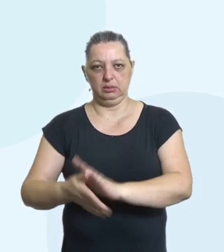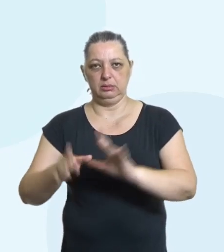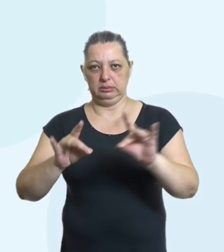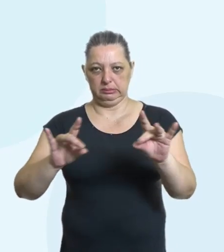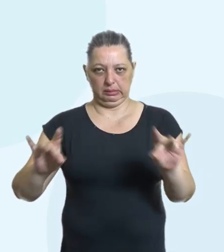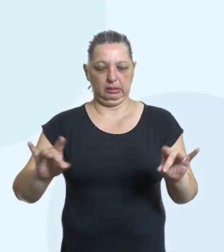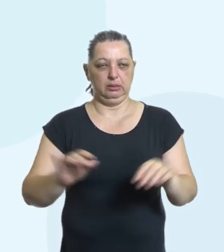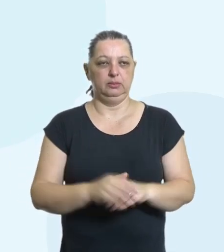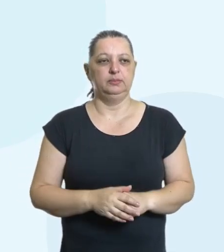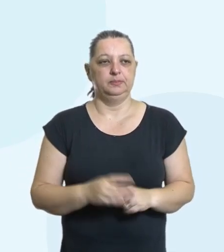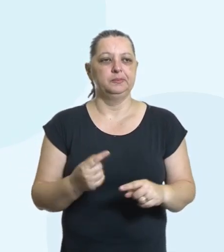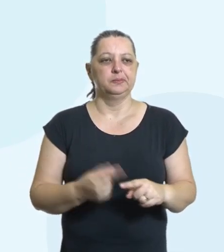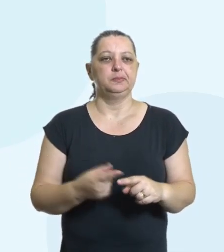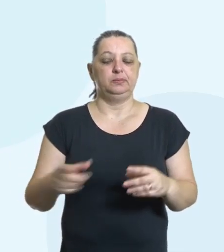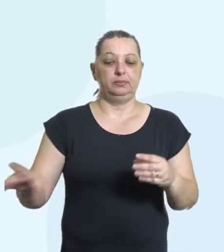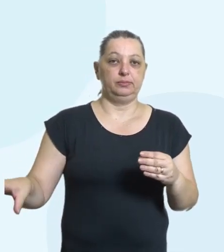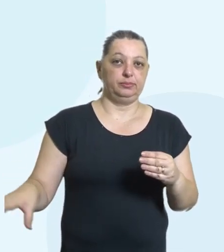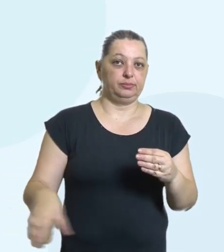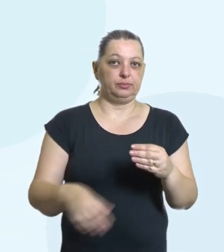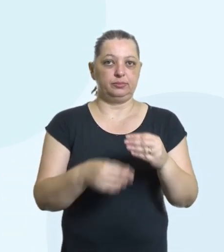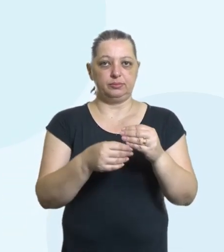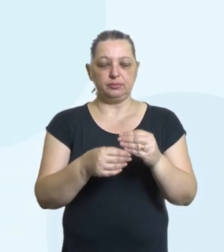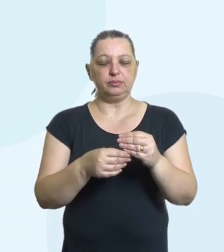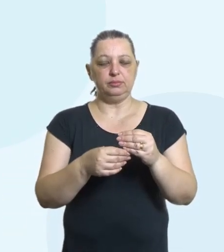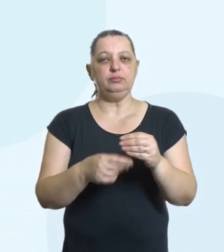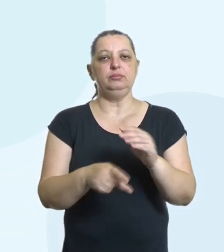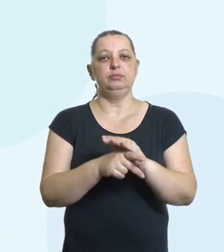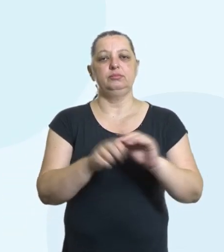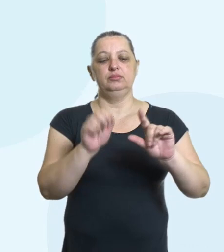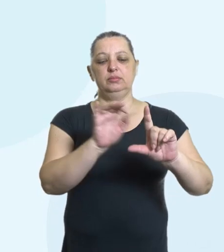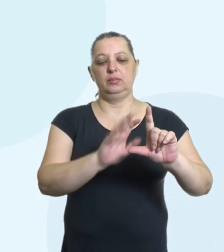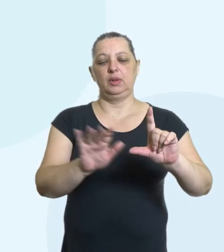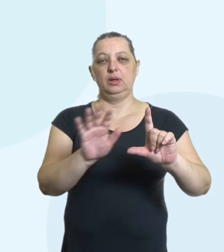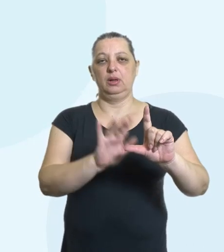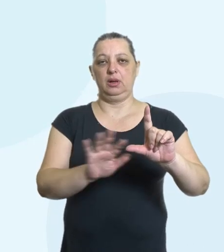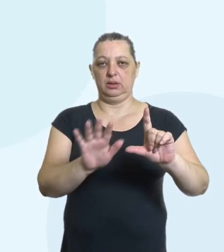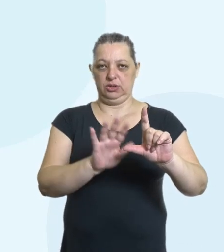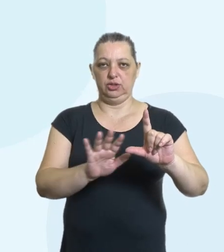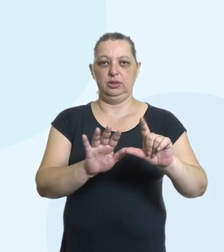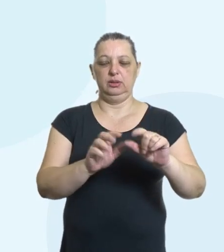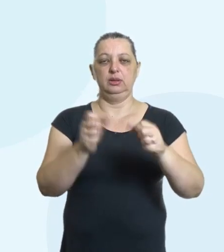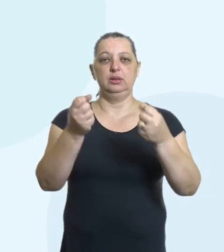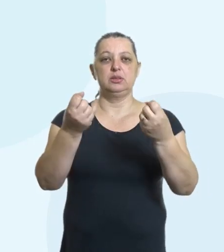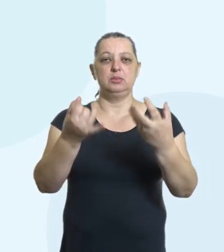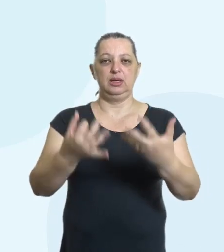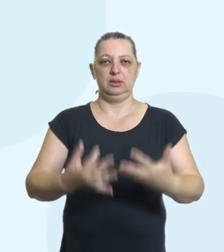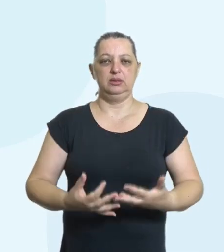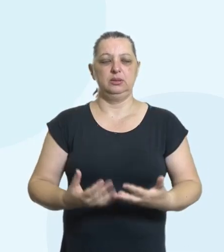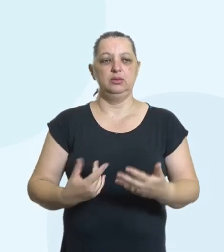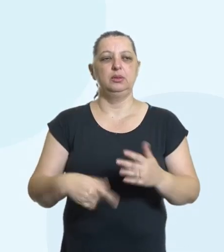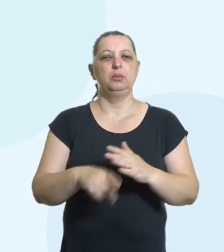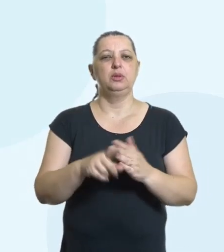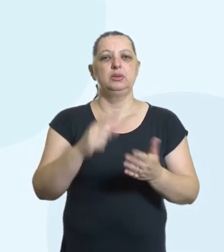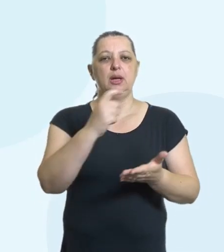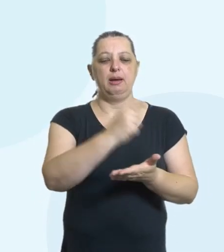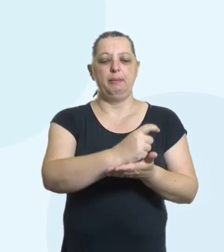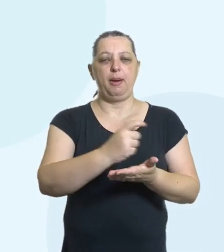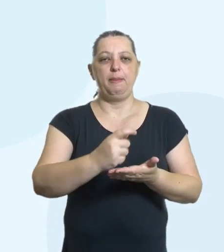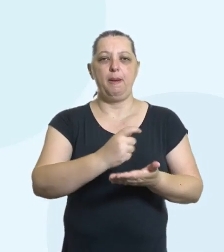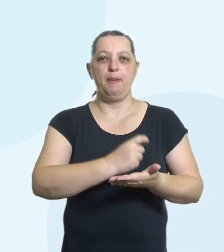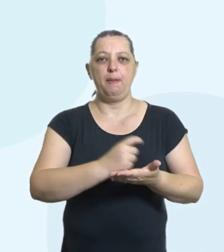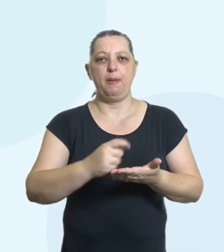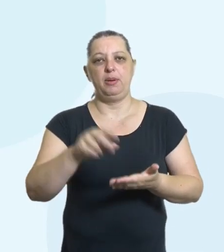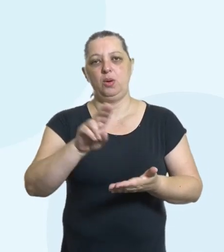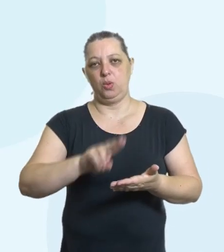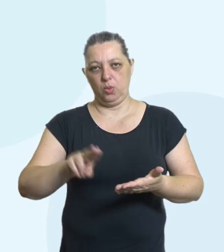se complementam, a legenda e a descrição. A seguir, uma figura de uma tirinha. Tirinha é um recurso